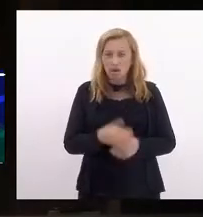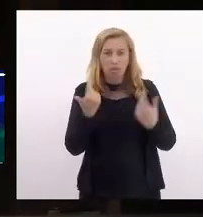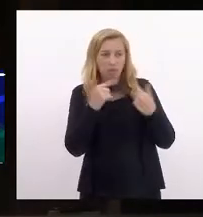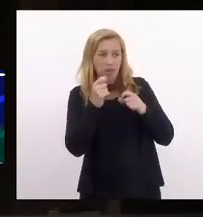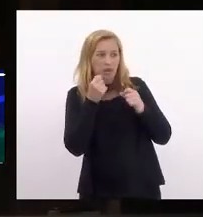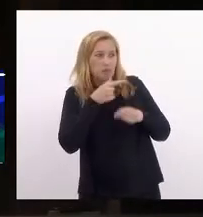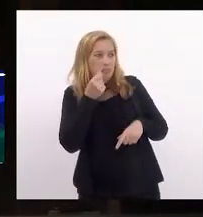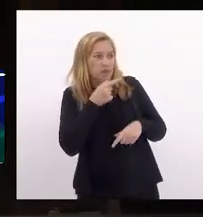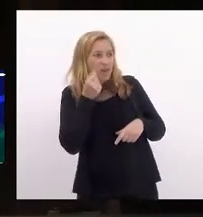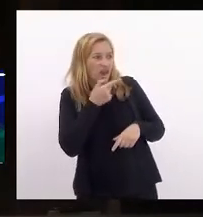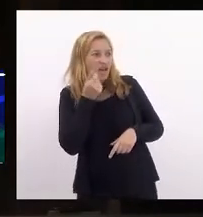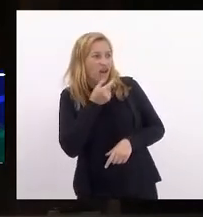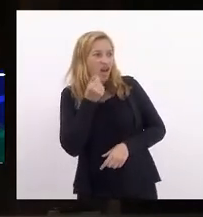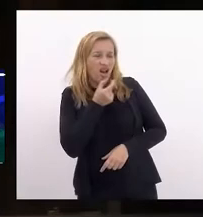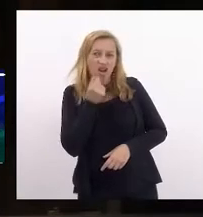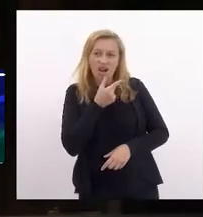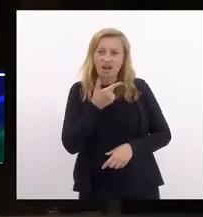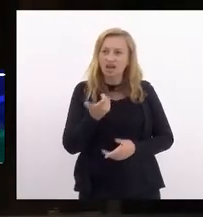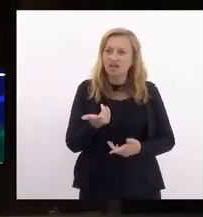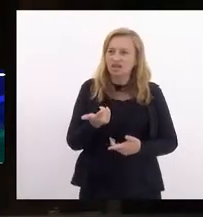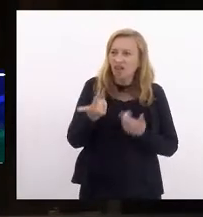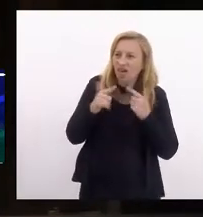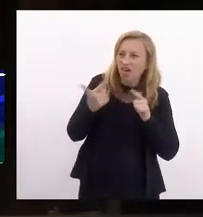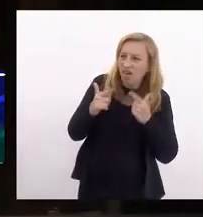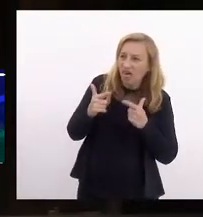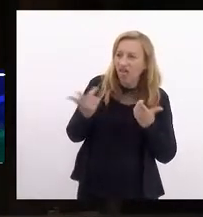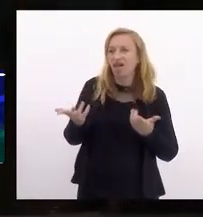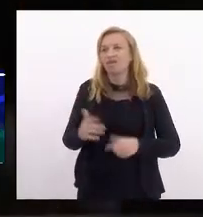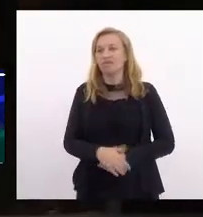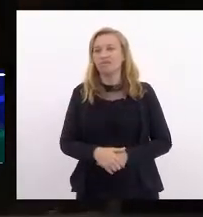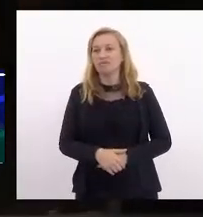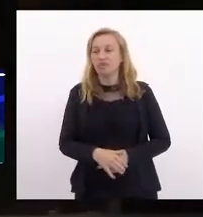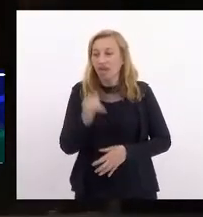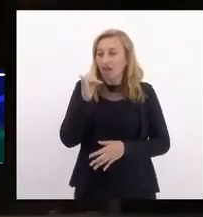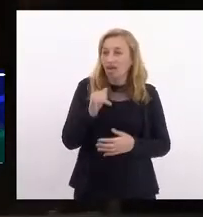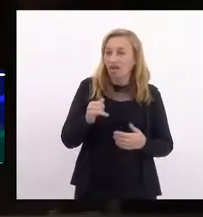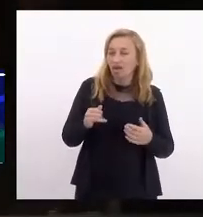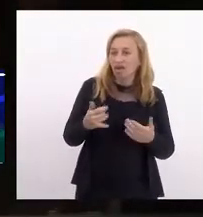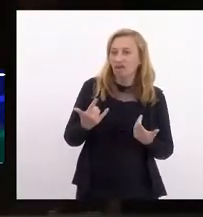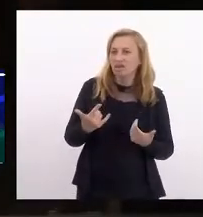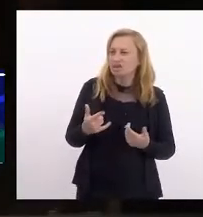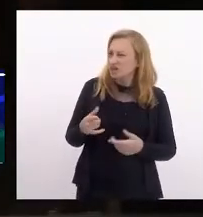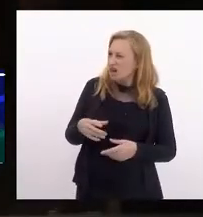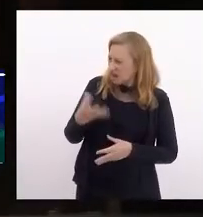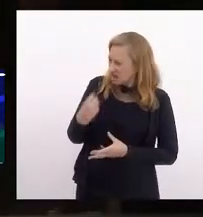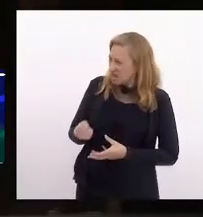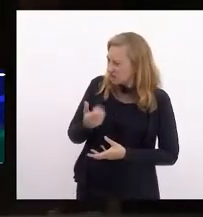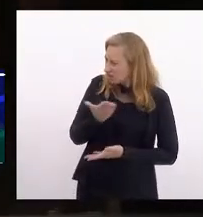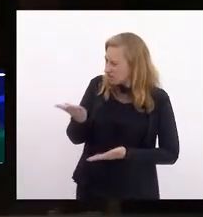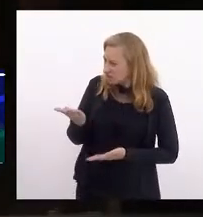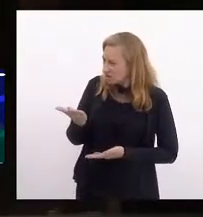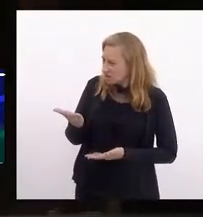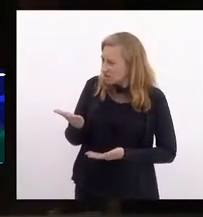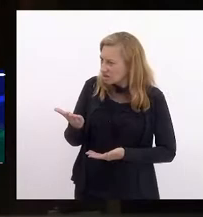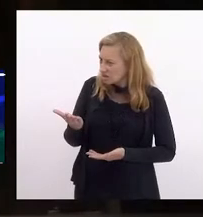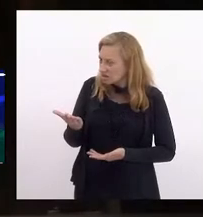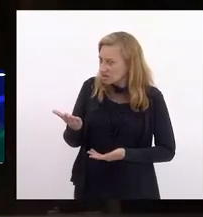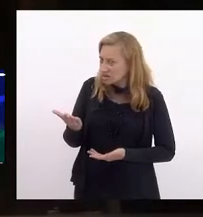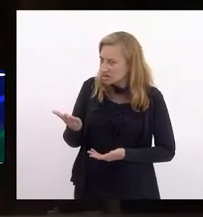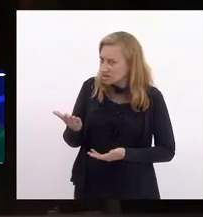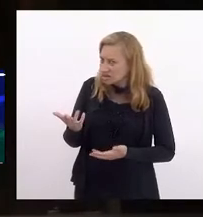pilheira milhares zumba de buscar alguém aqui é a favor disso